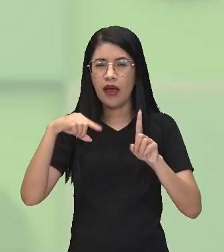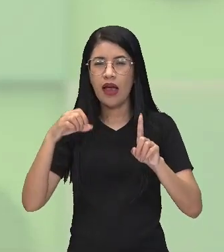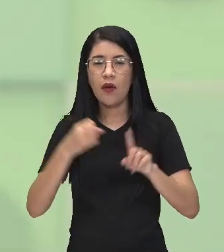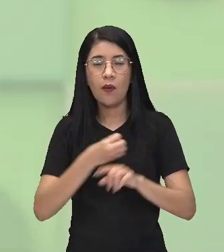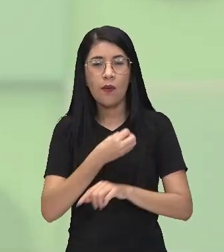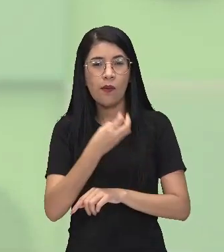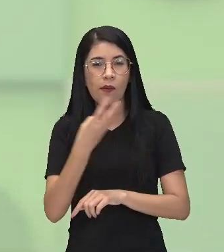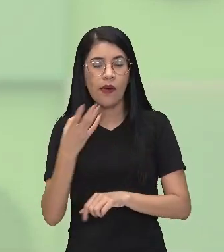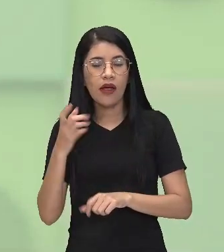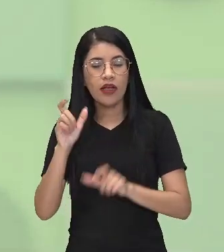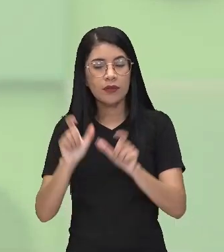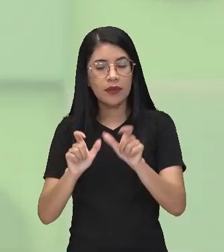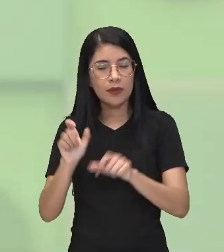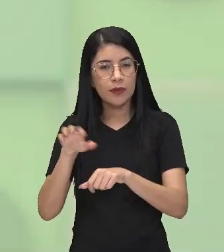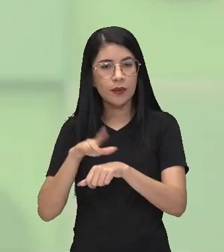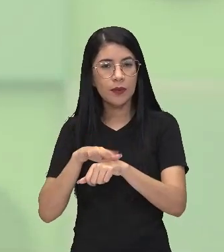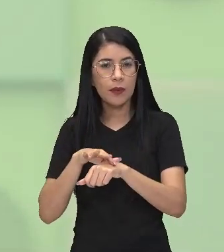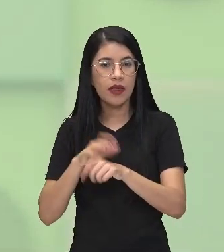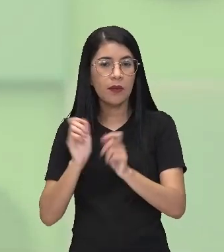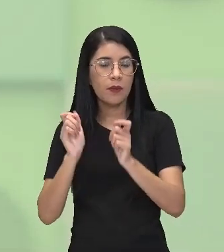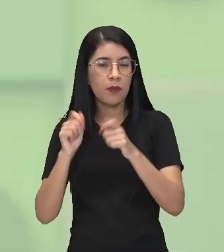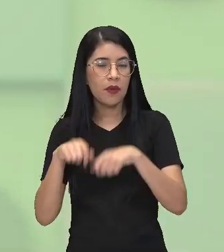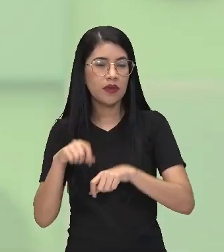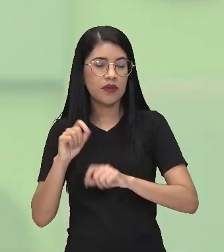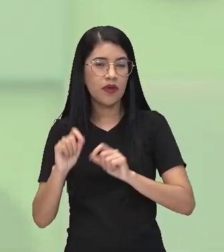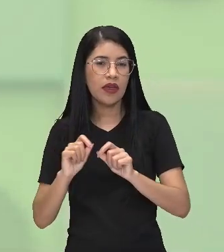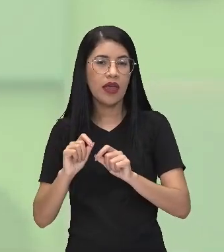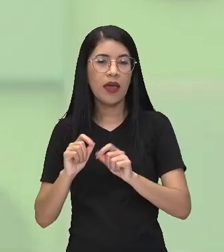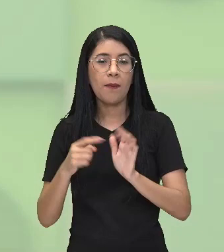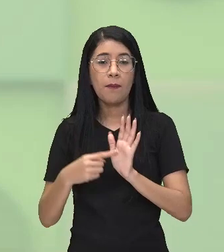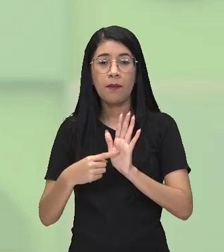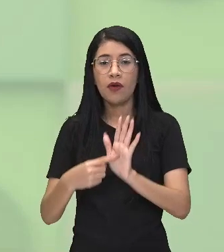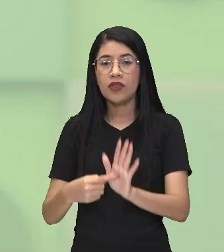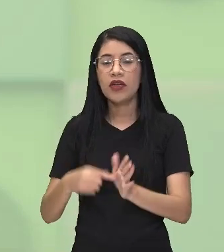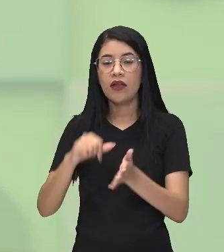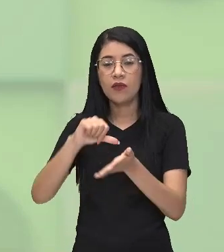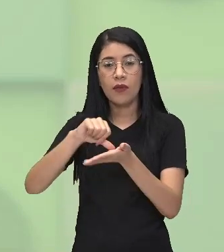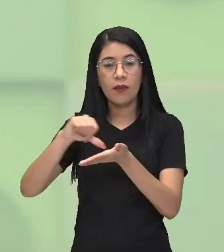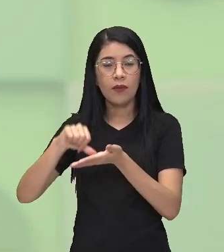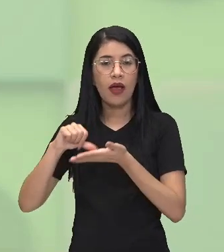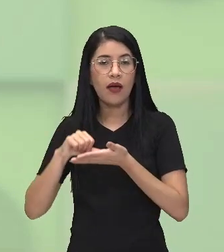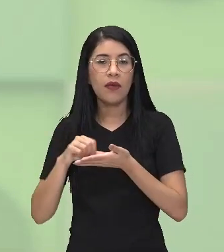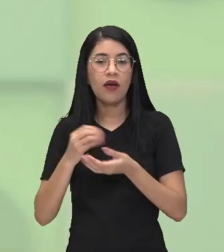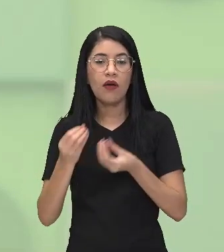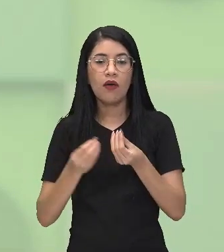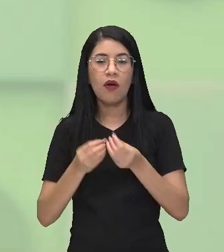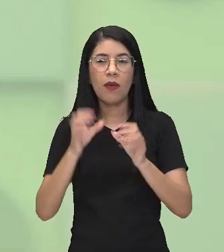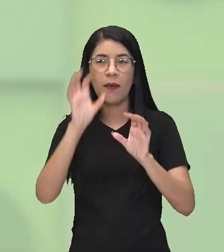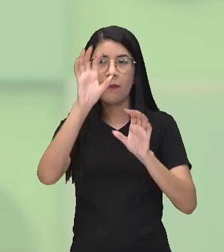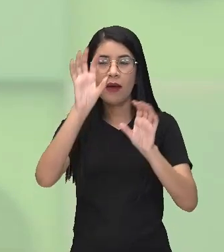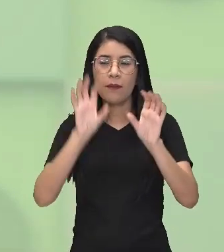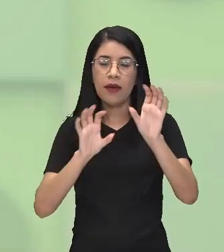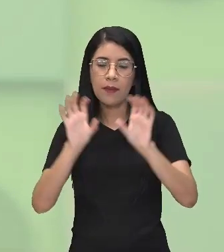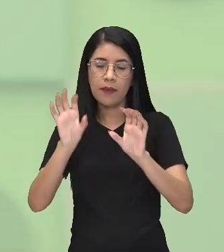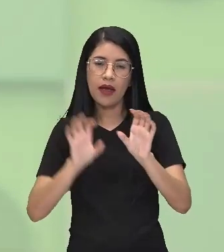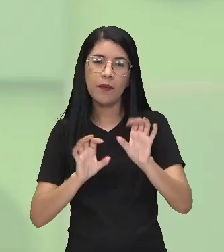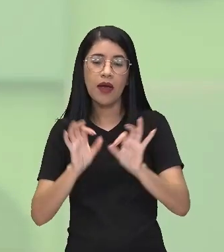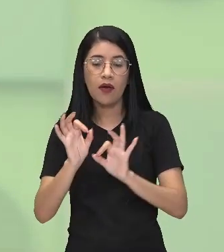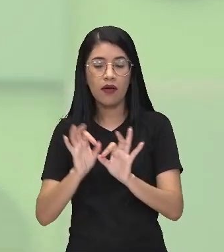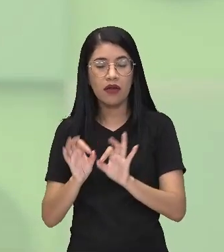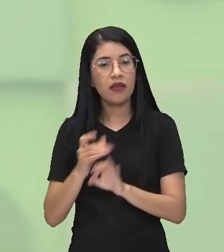doenças permitiu transformar em um mapa com distribuição de cores, e assim a gente sabe